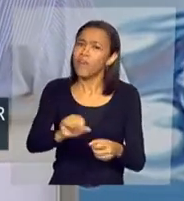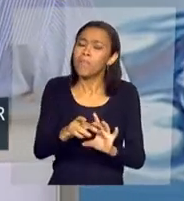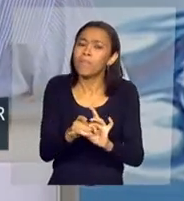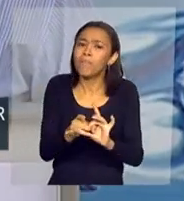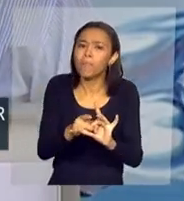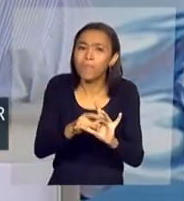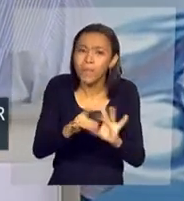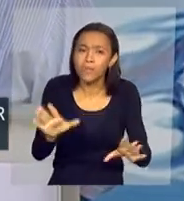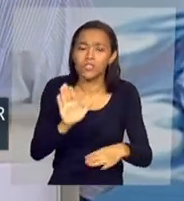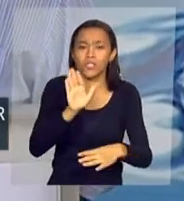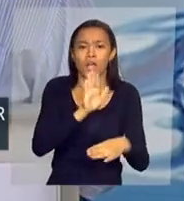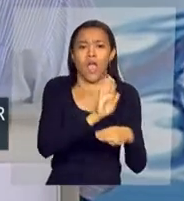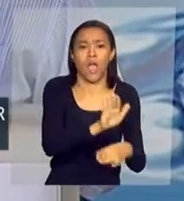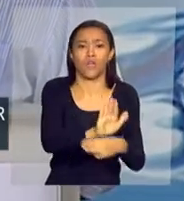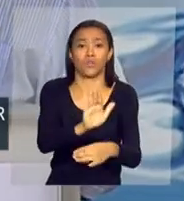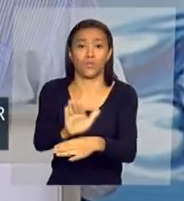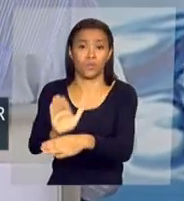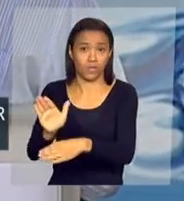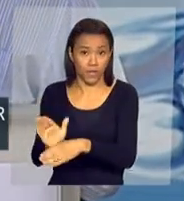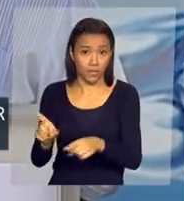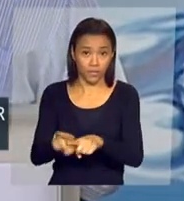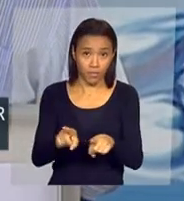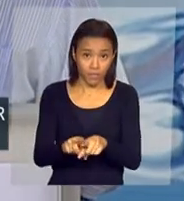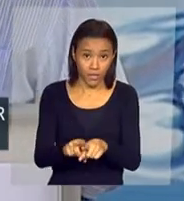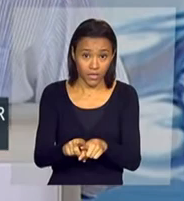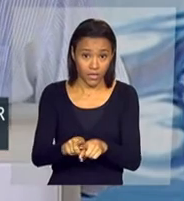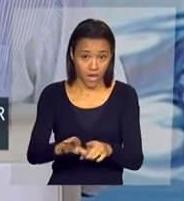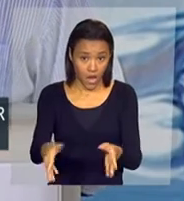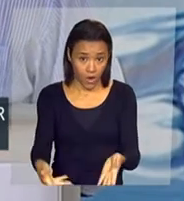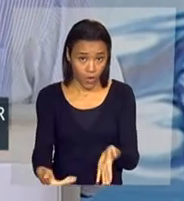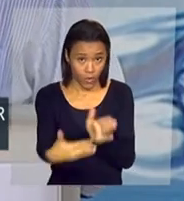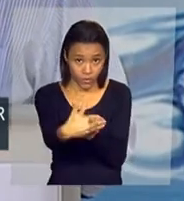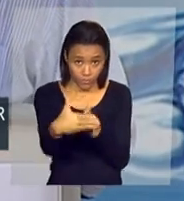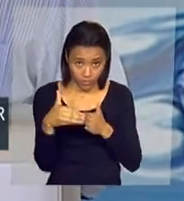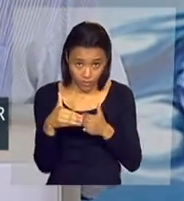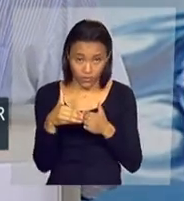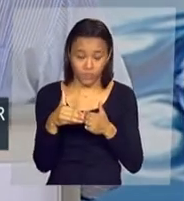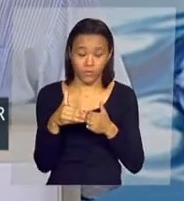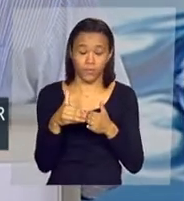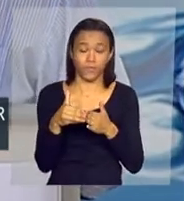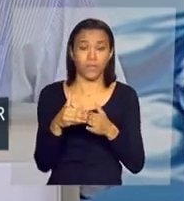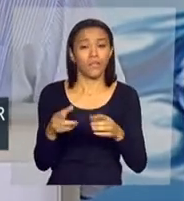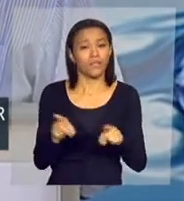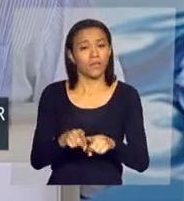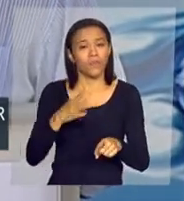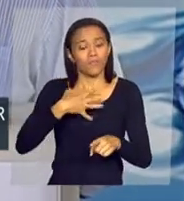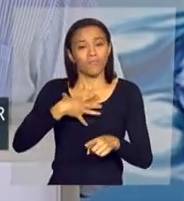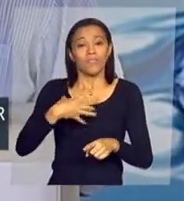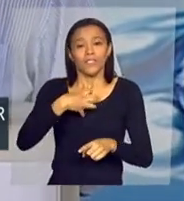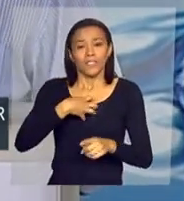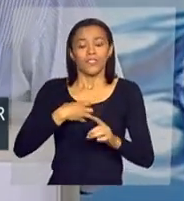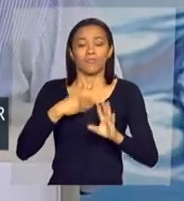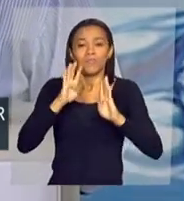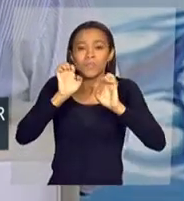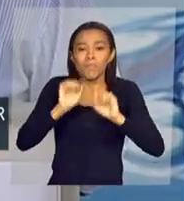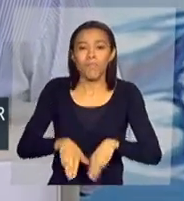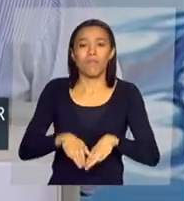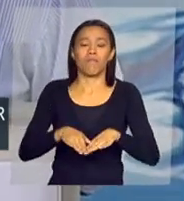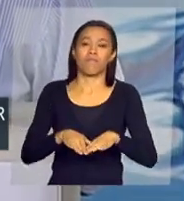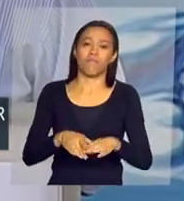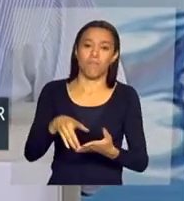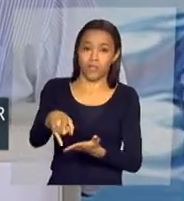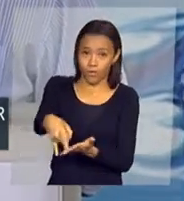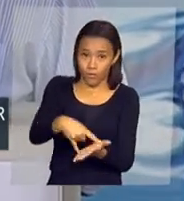por completo a solicitação que ora lhe apresento. Sinto-me à vontade para lhe encaminhar